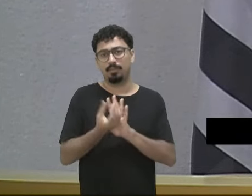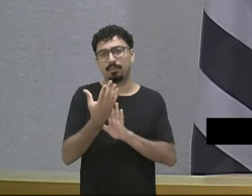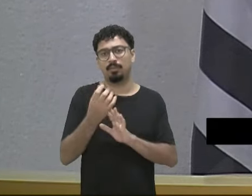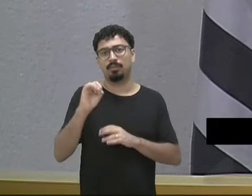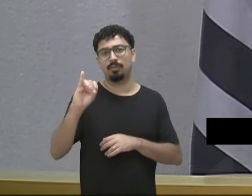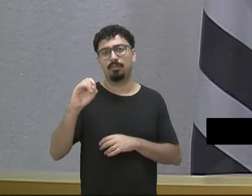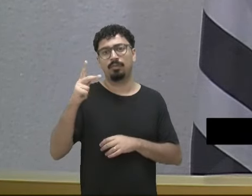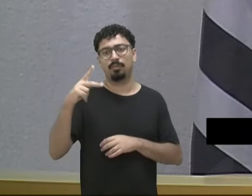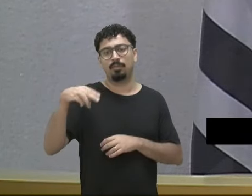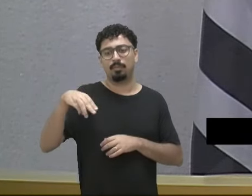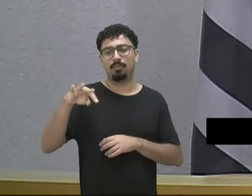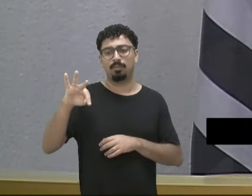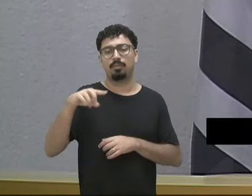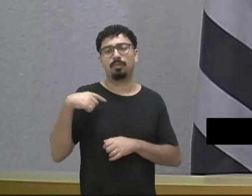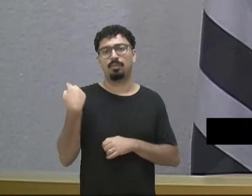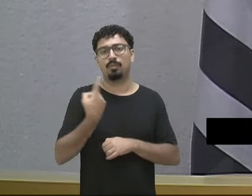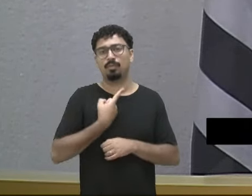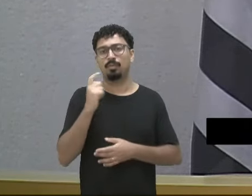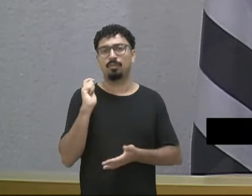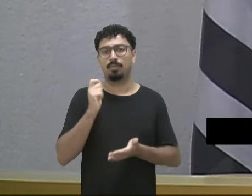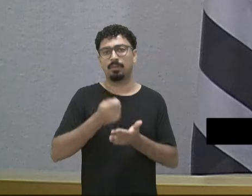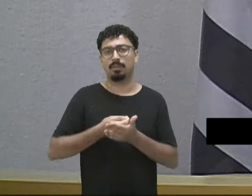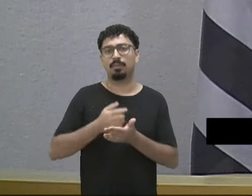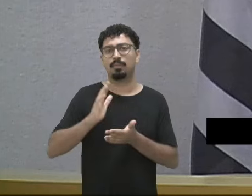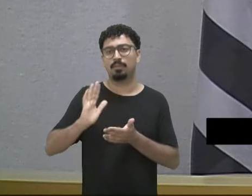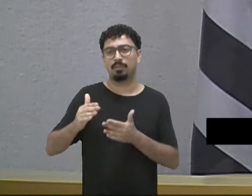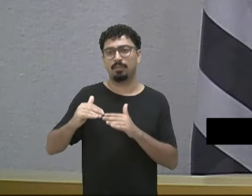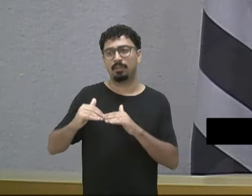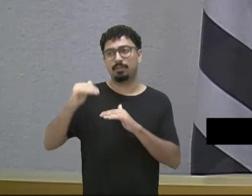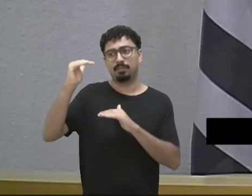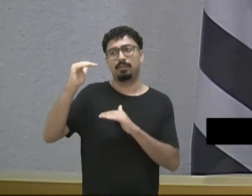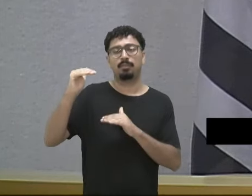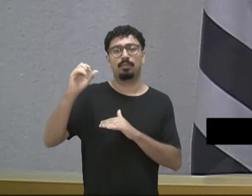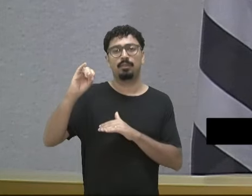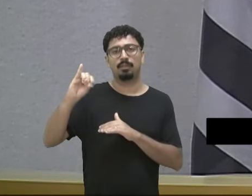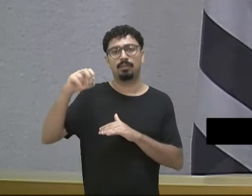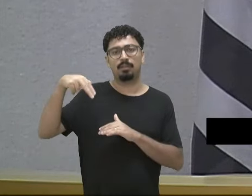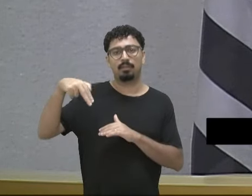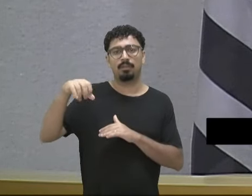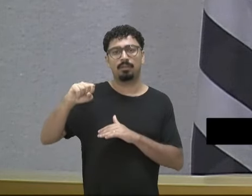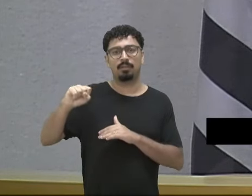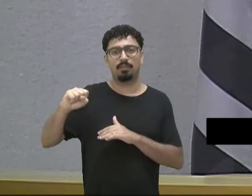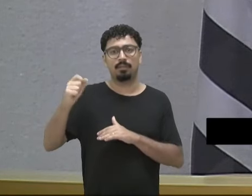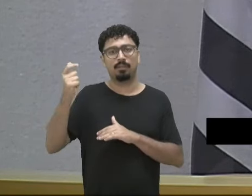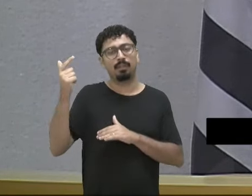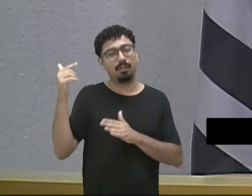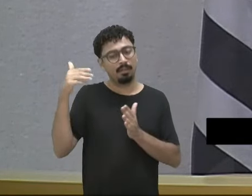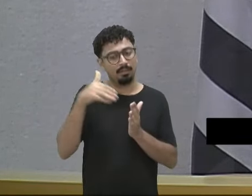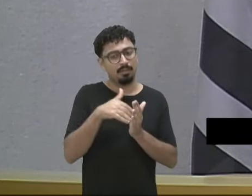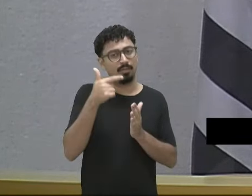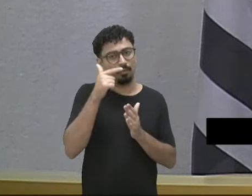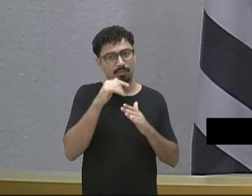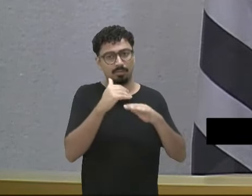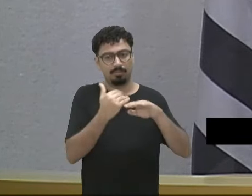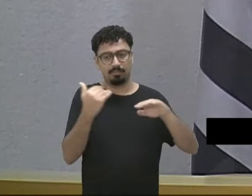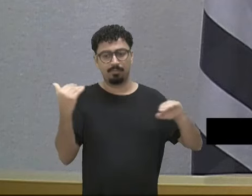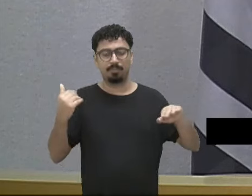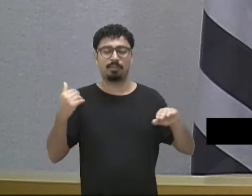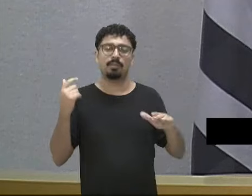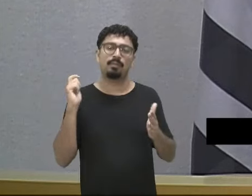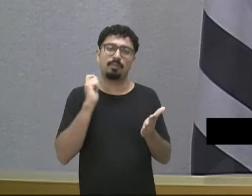nós pagávamos, a alíquota nossa já era acima do INSS, até equiparar. Então, você pagou uma vida